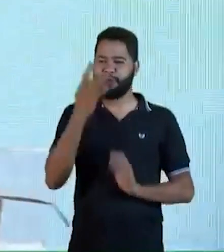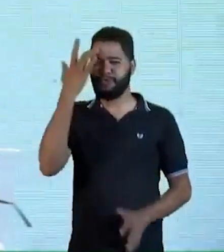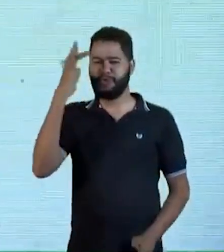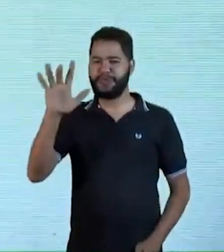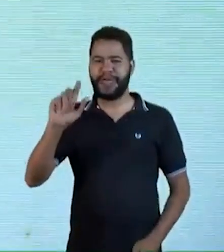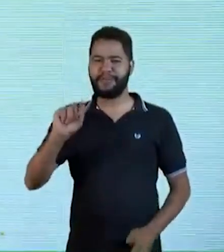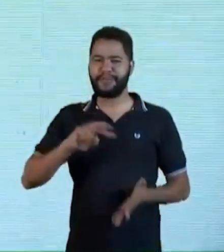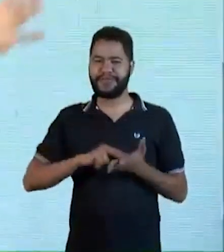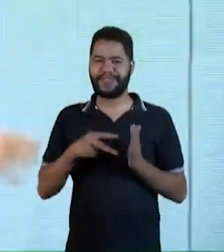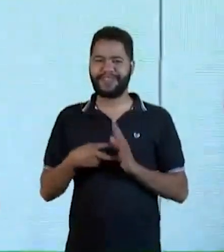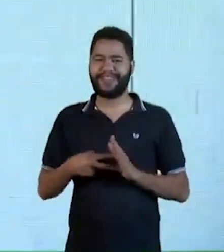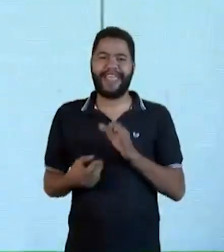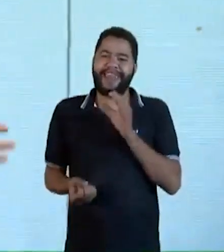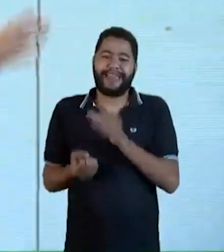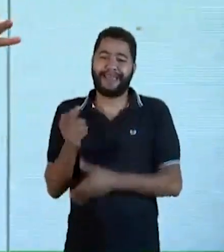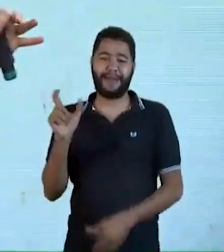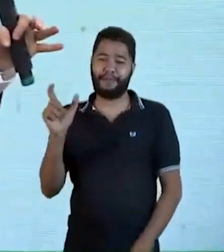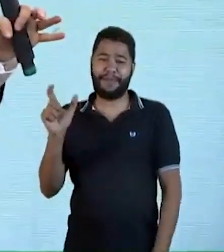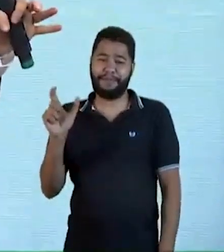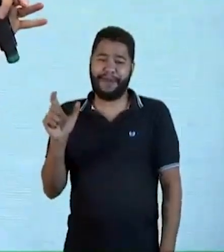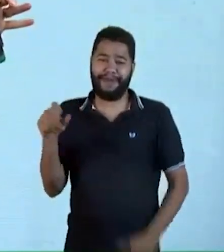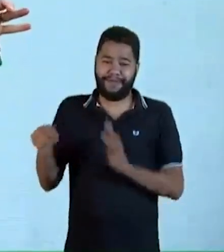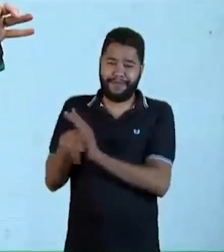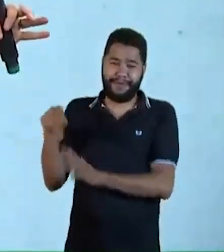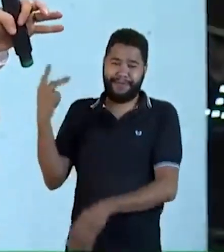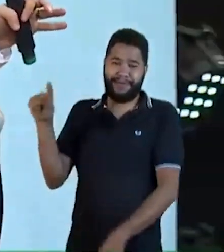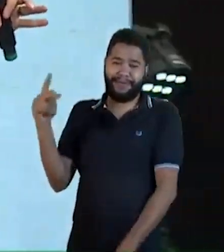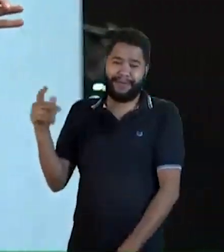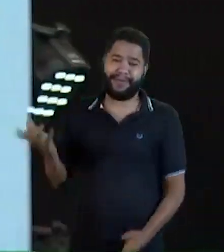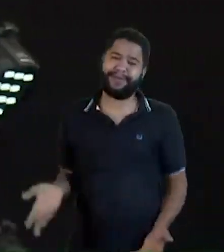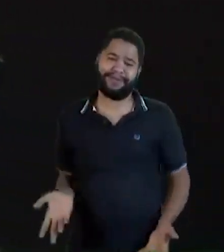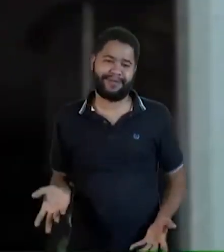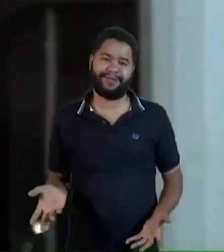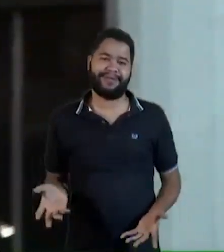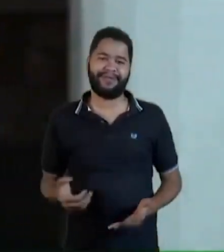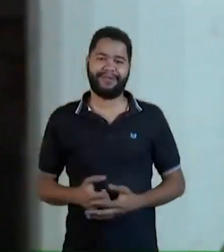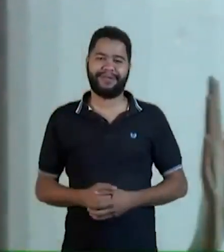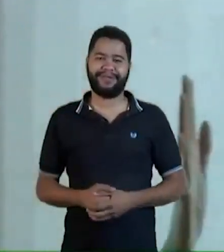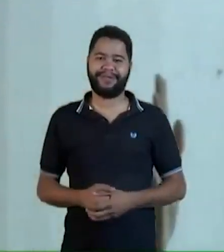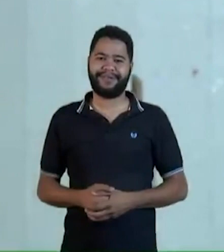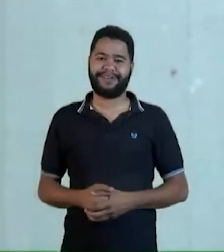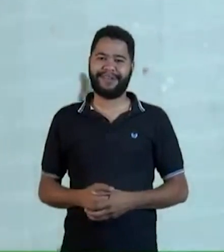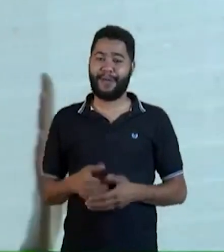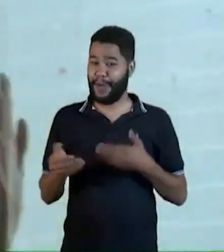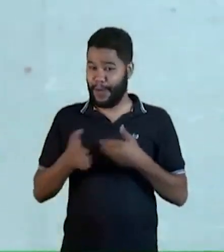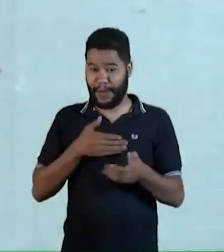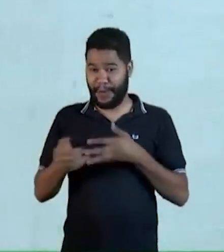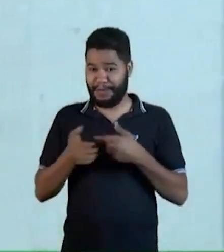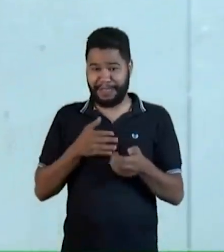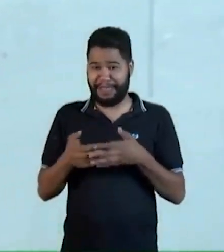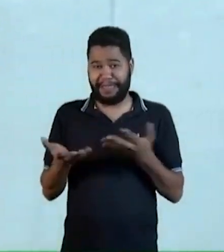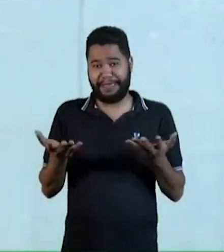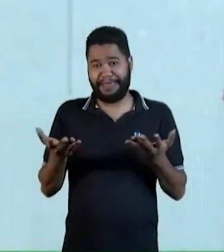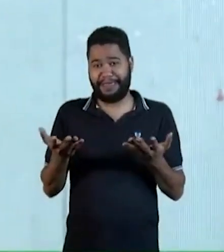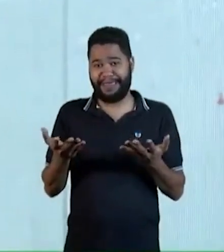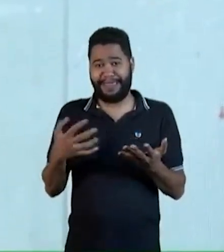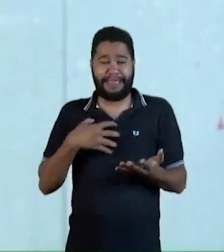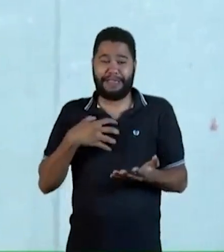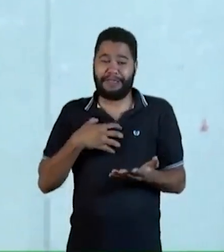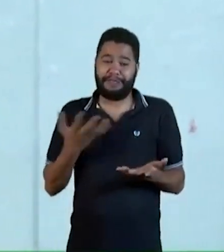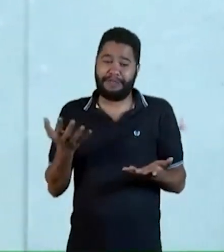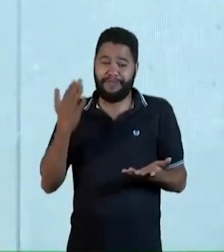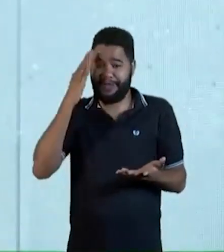sobre ela criou um palavrão específico bom então vai qualquer um que tem essa honra não